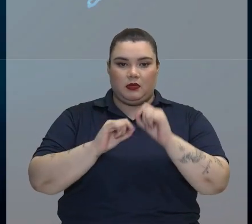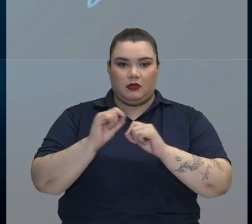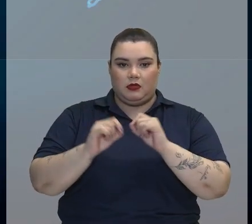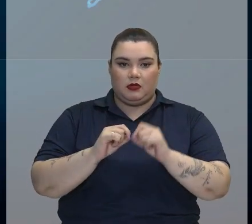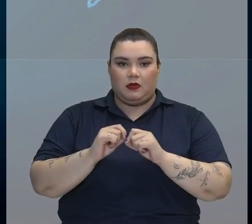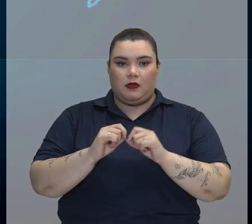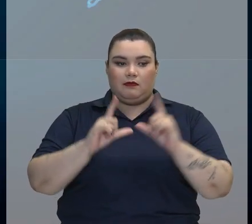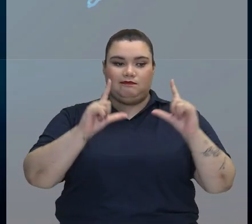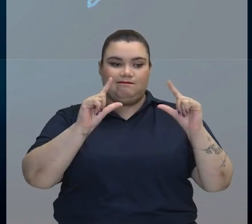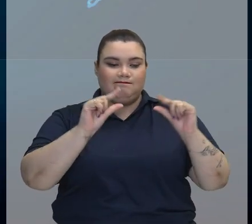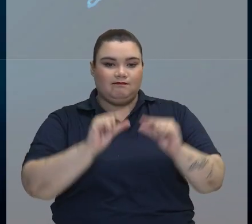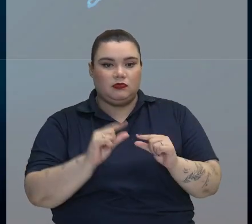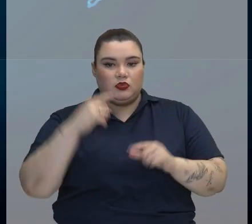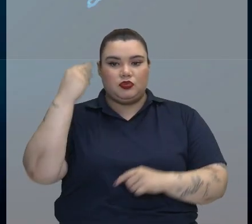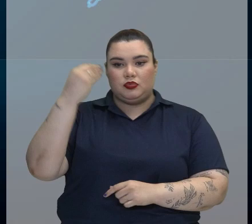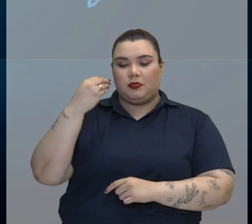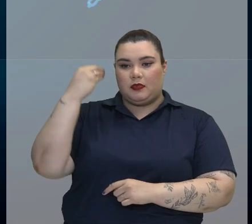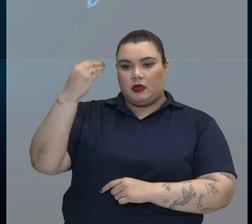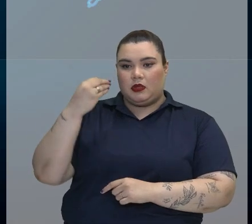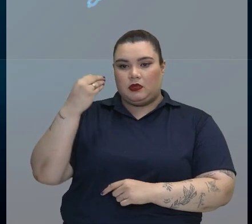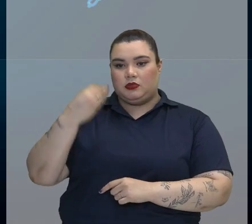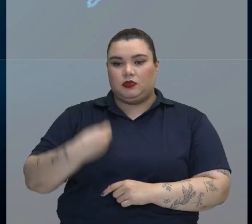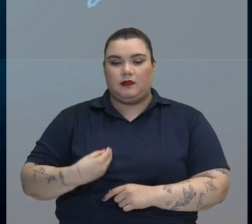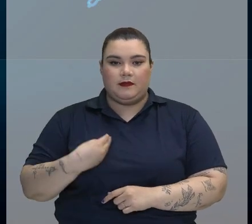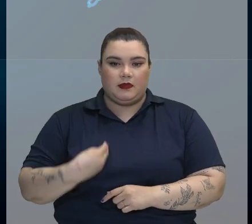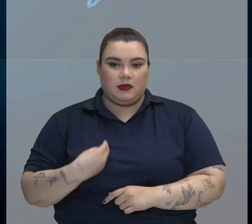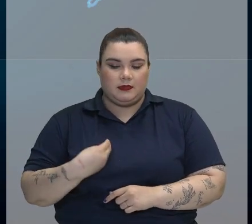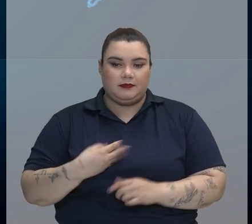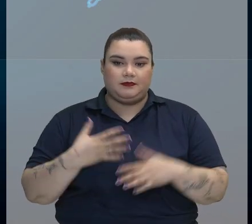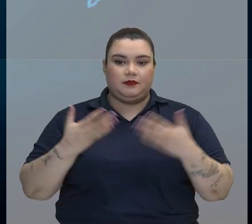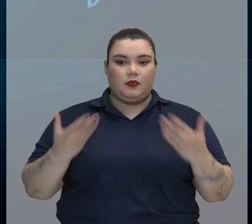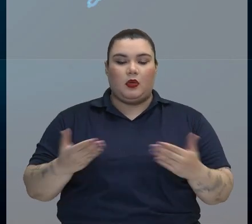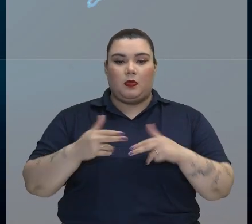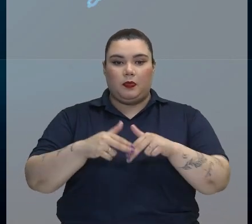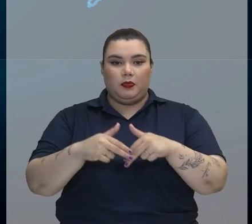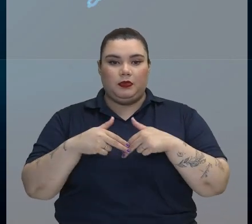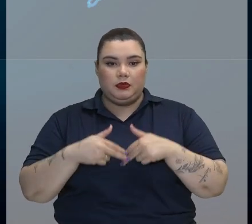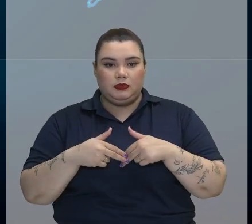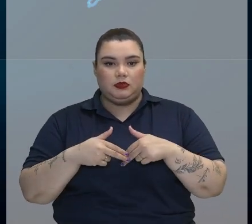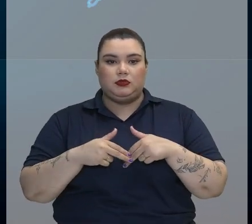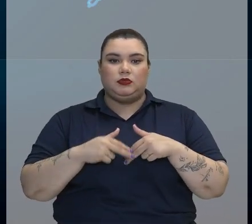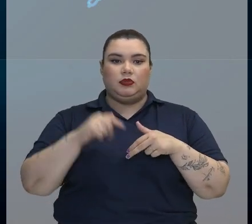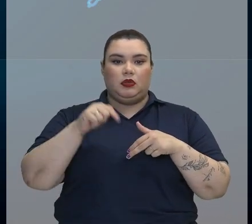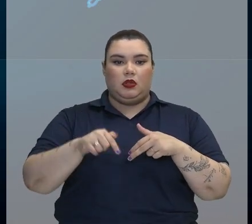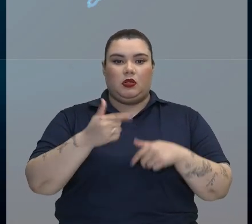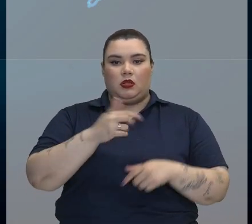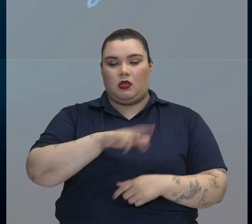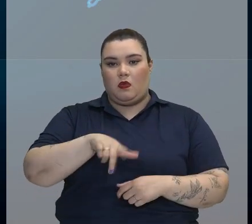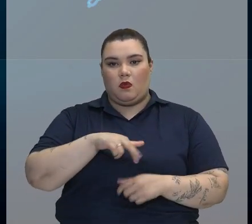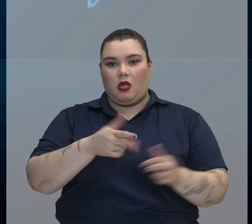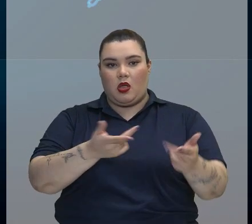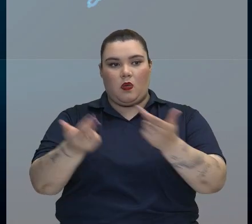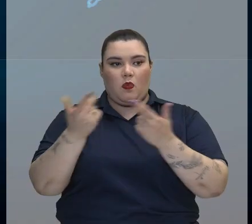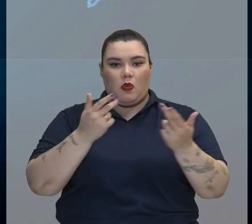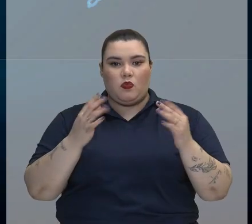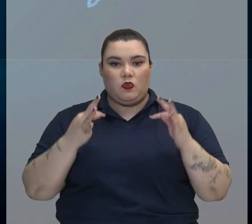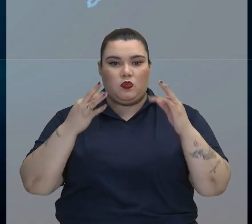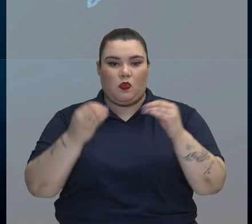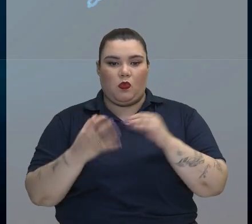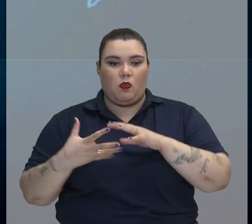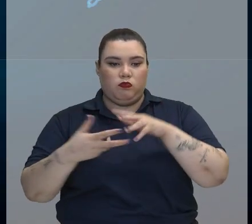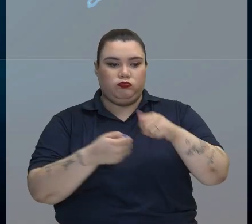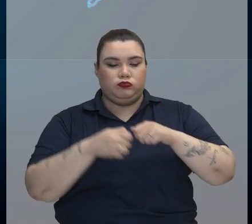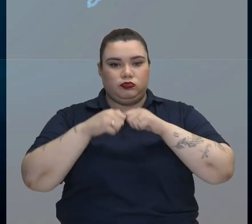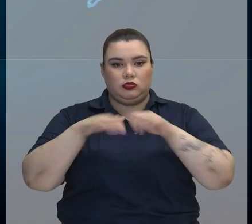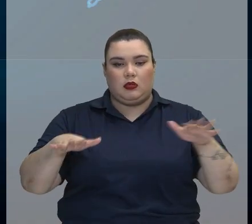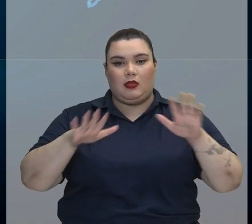uma menor experiência no mundo globalizado. Então é por isso que a globalização ela não é igual para todos. Dependendo do